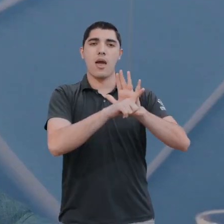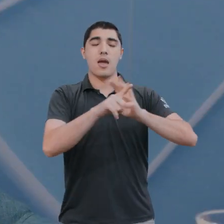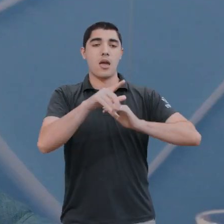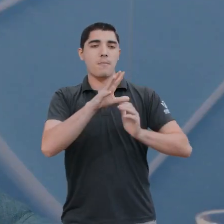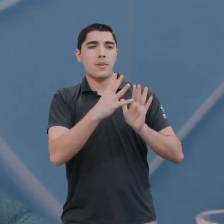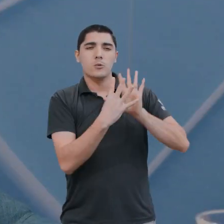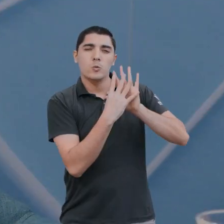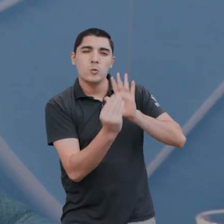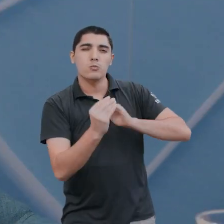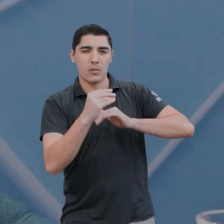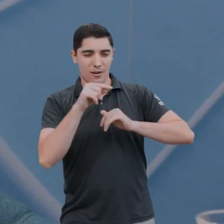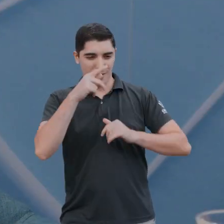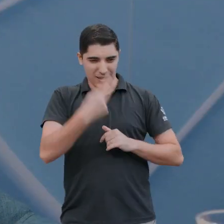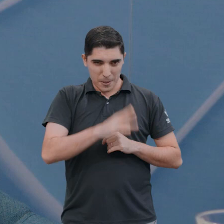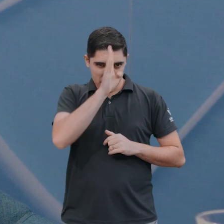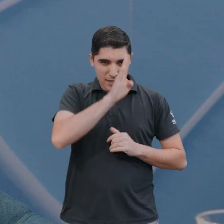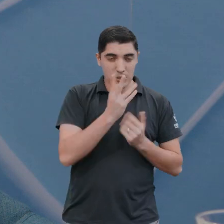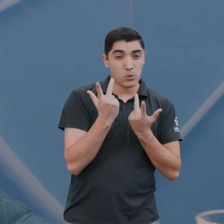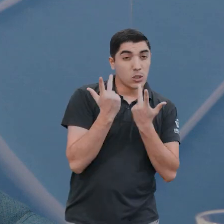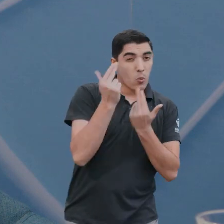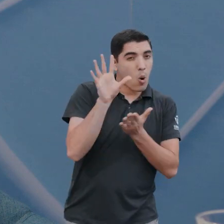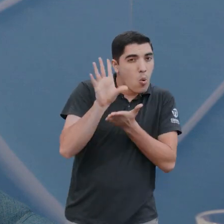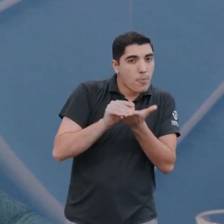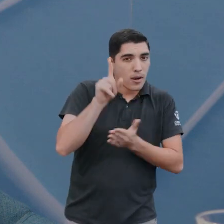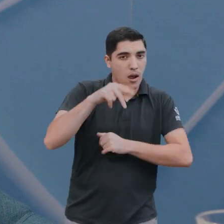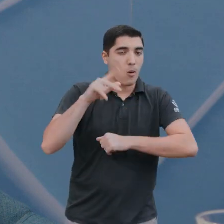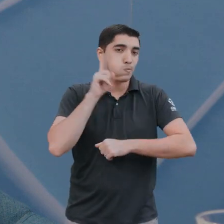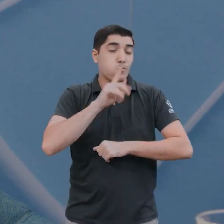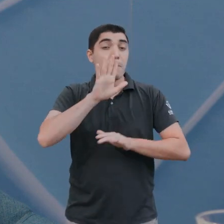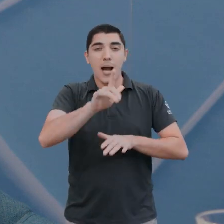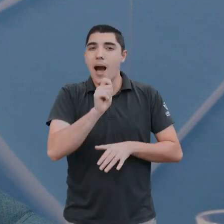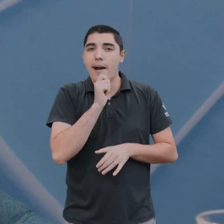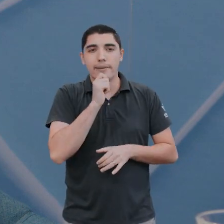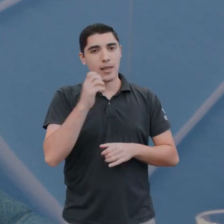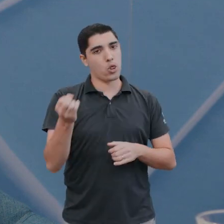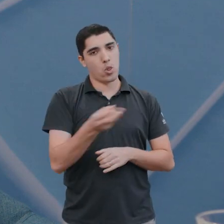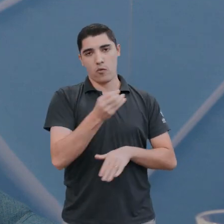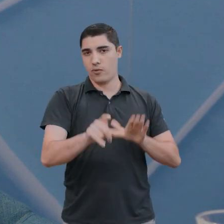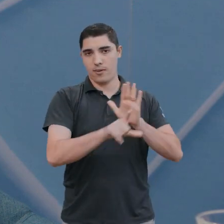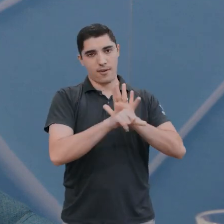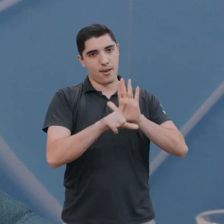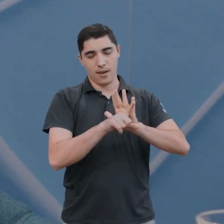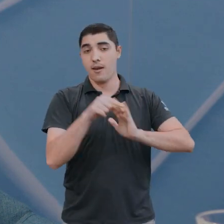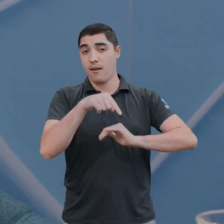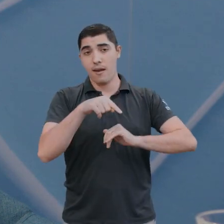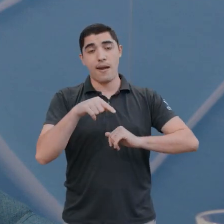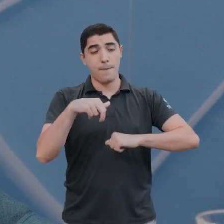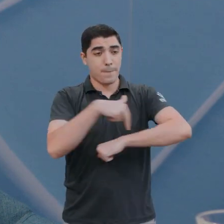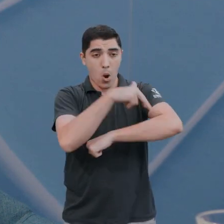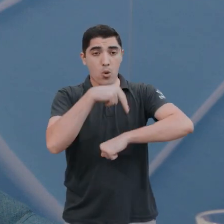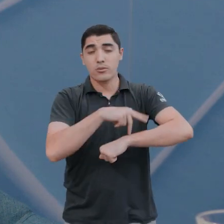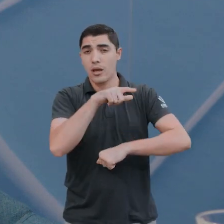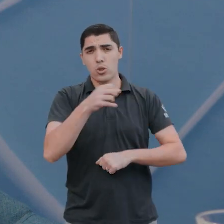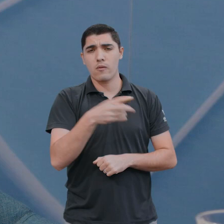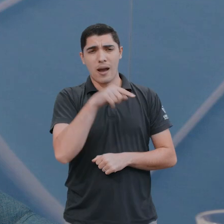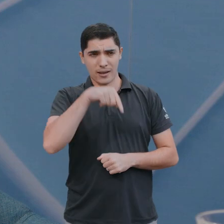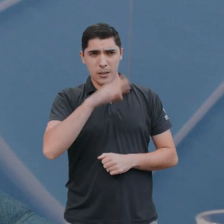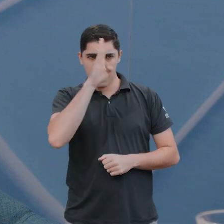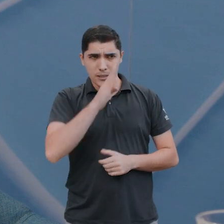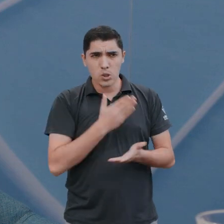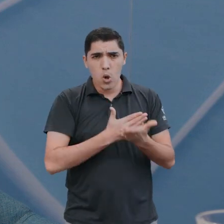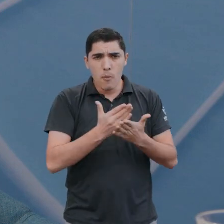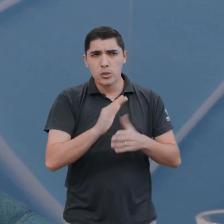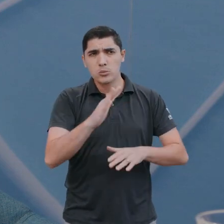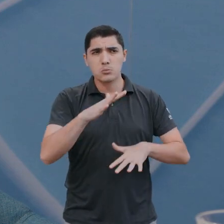surgiu de lá também, mas ainda é uma coisa muito nova, é algo muito recente. Começou aqui no Brasil, começou